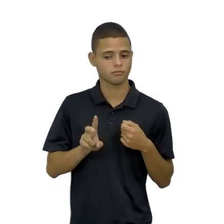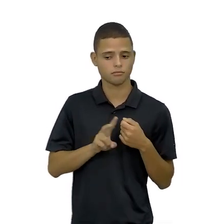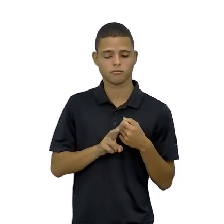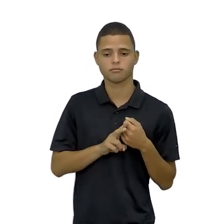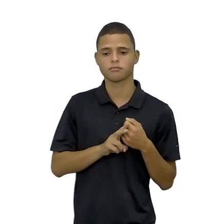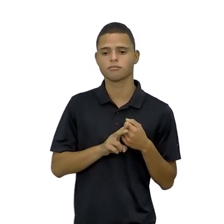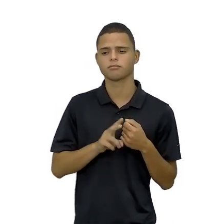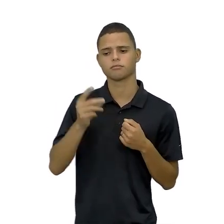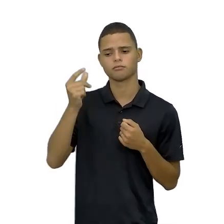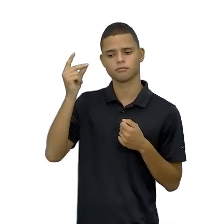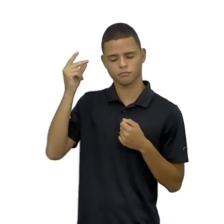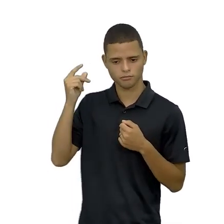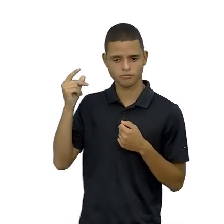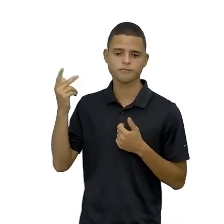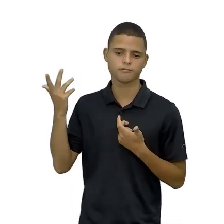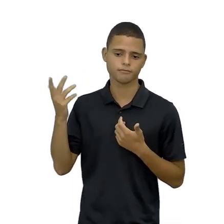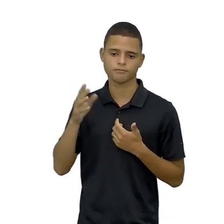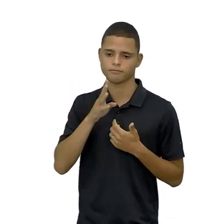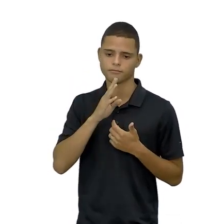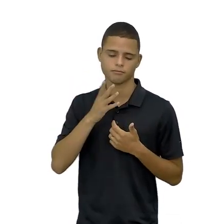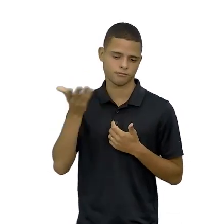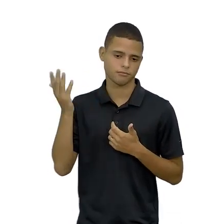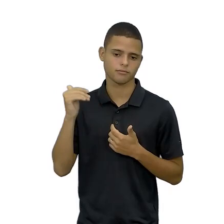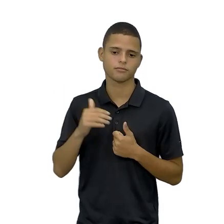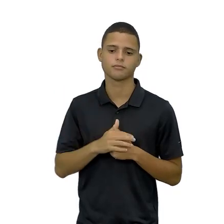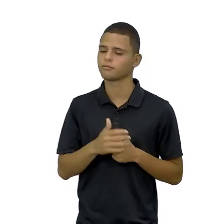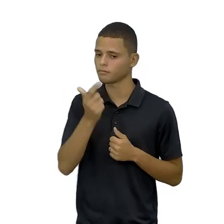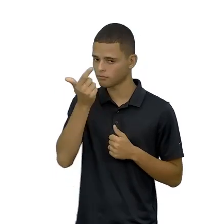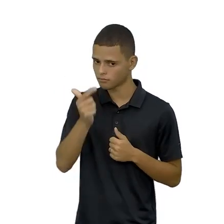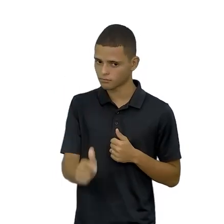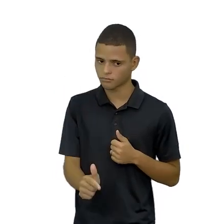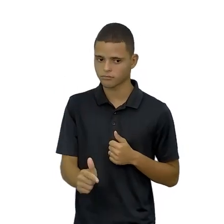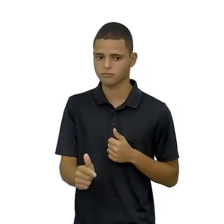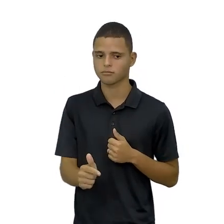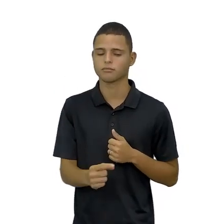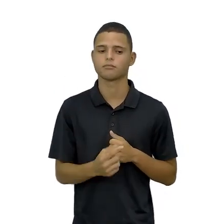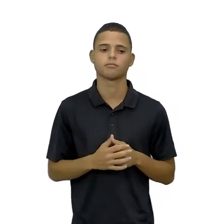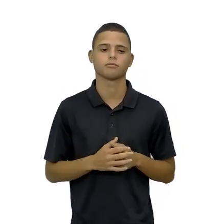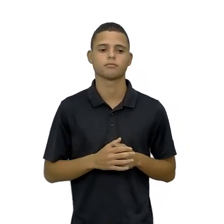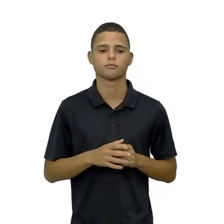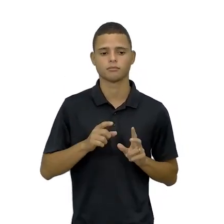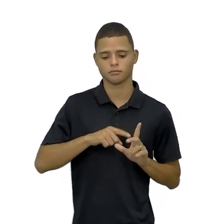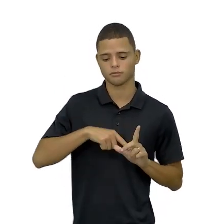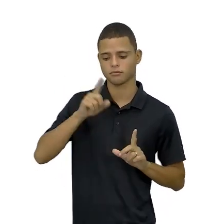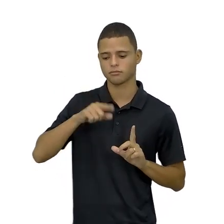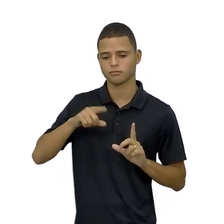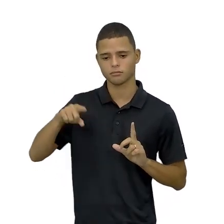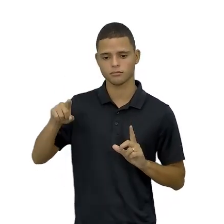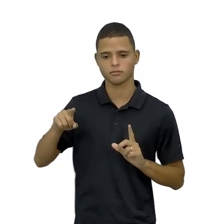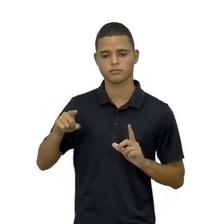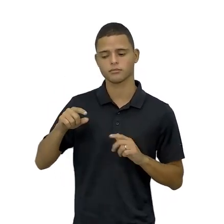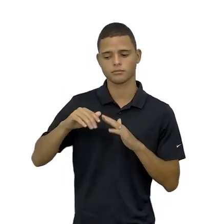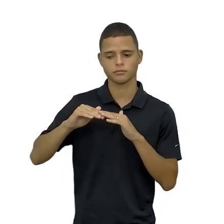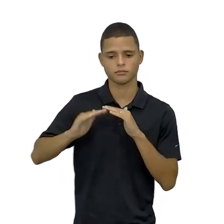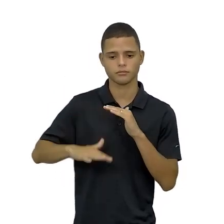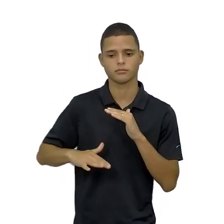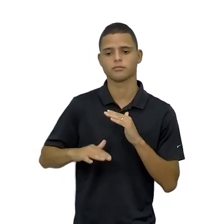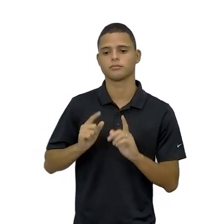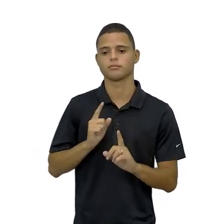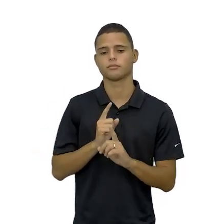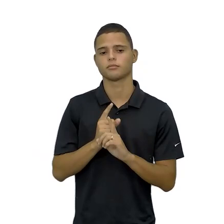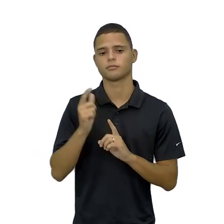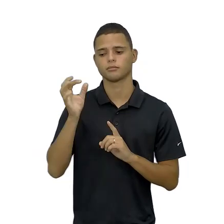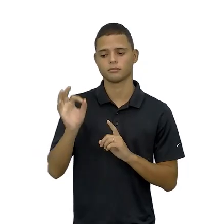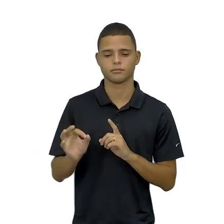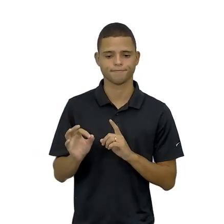estará no passado, está no passado. Então, mais uma vez, o índice baixo de acertos indica que